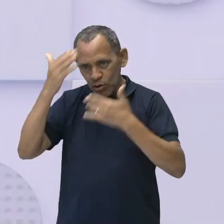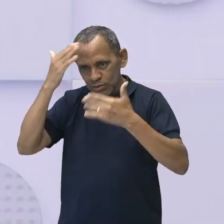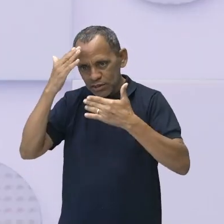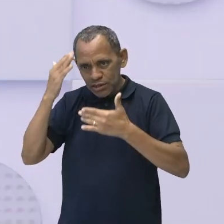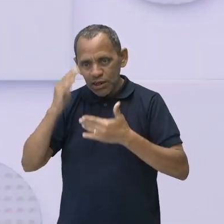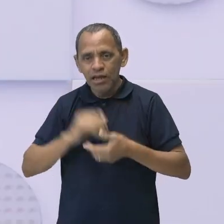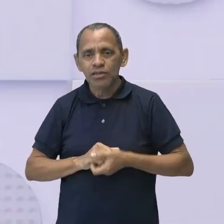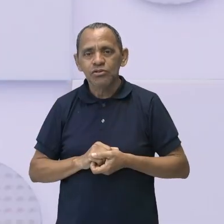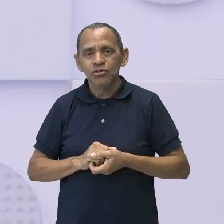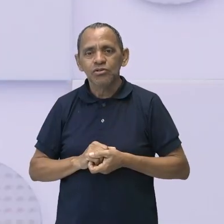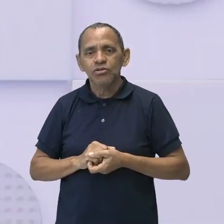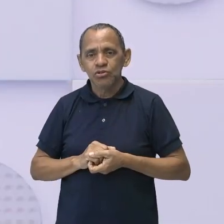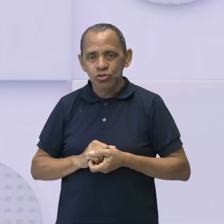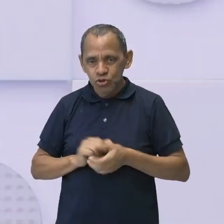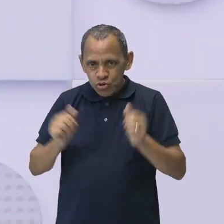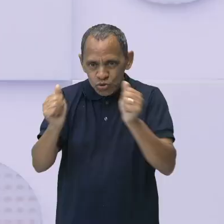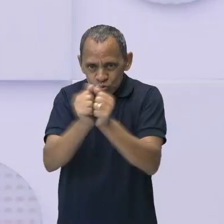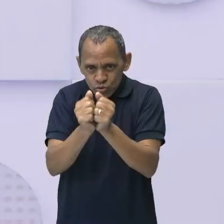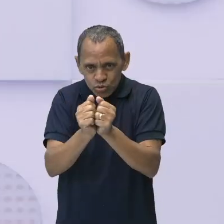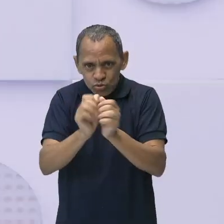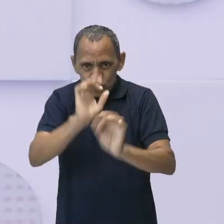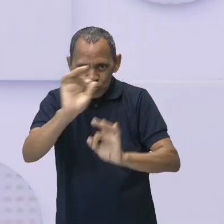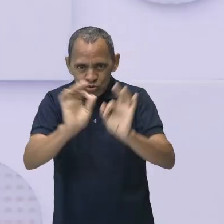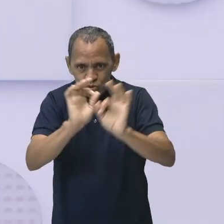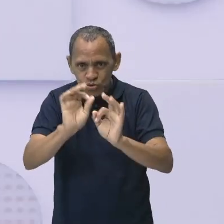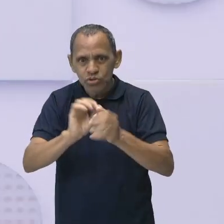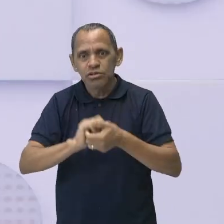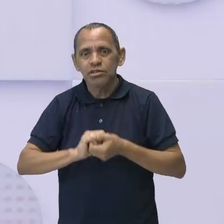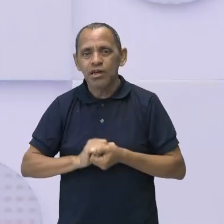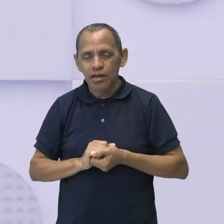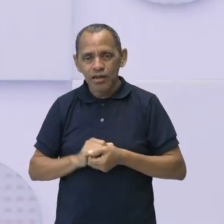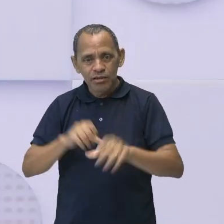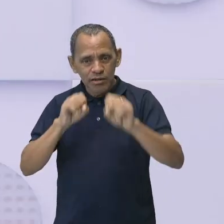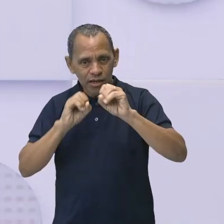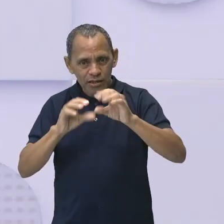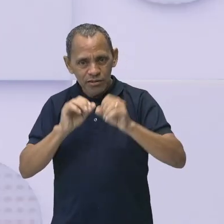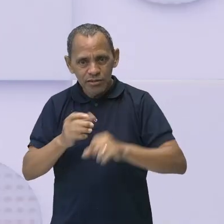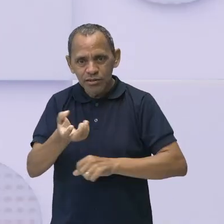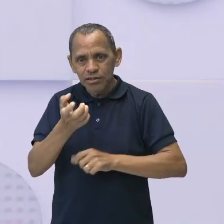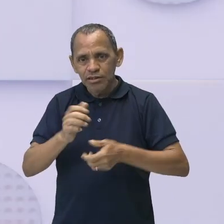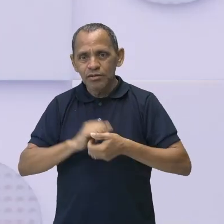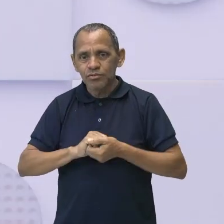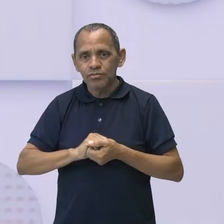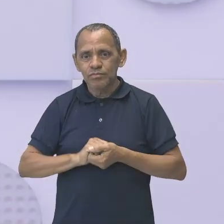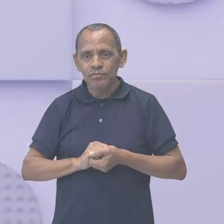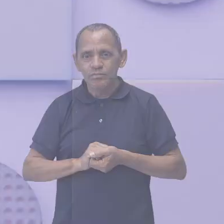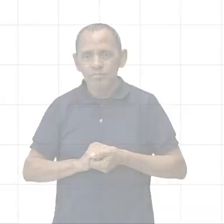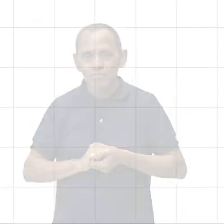aqui e vamos juntos construir plenamente a educação que tanto almejamos.